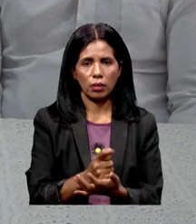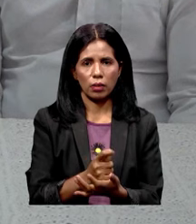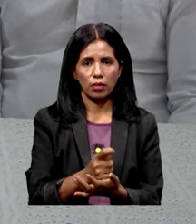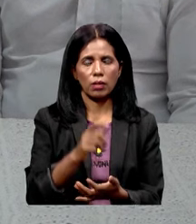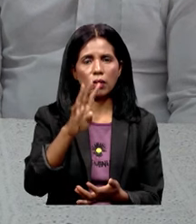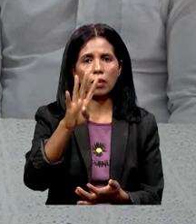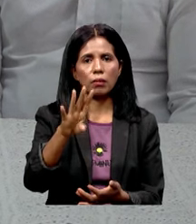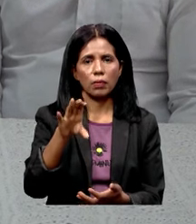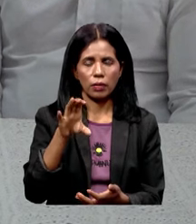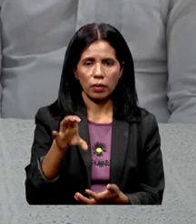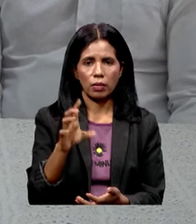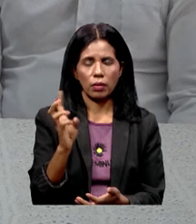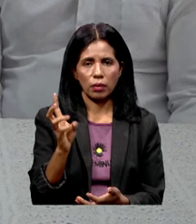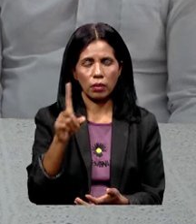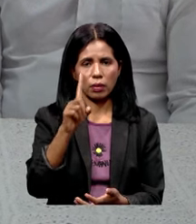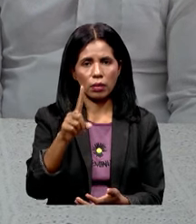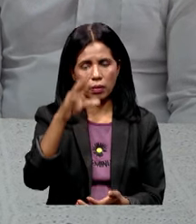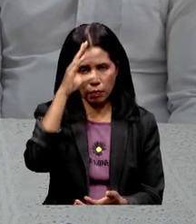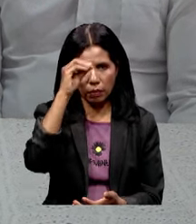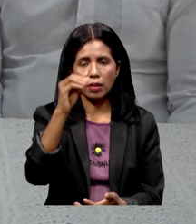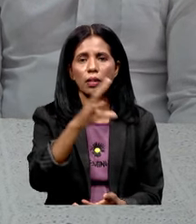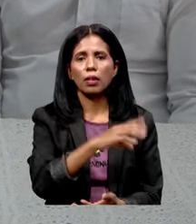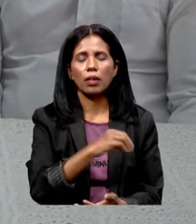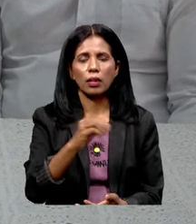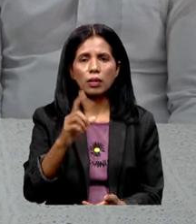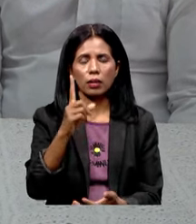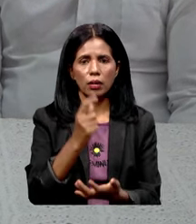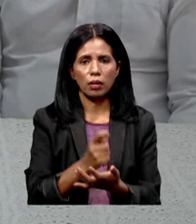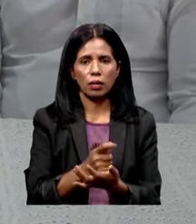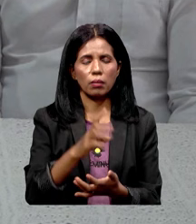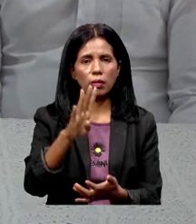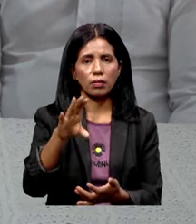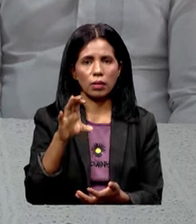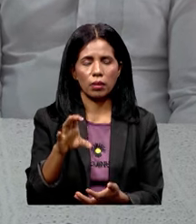2.471 mane 1.592 feto